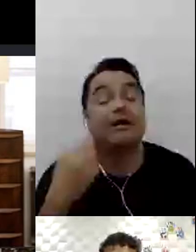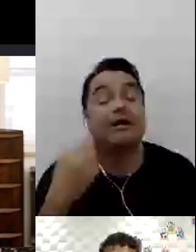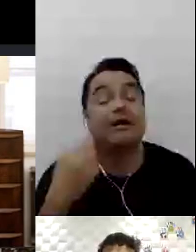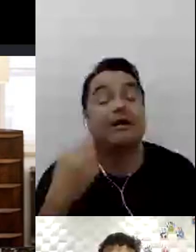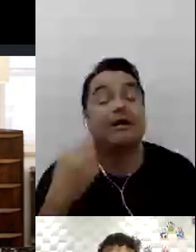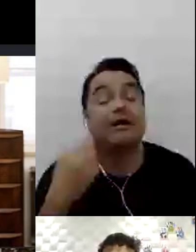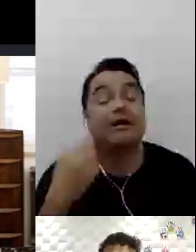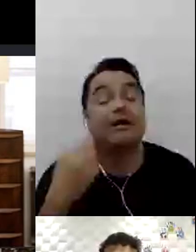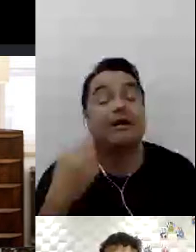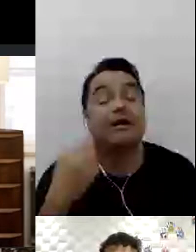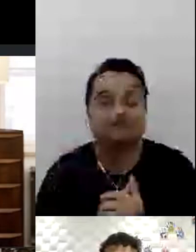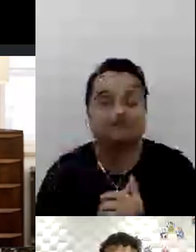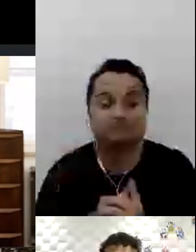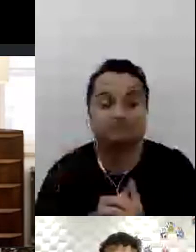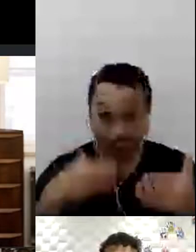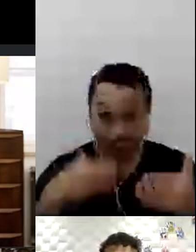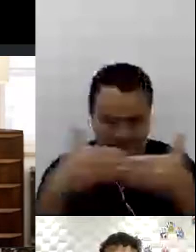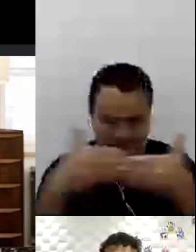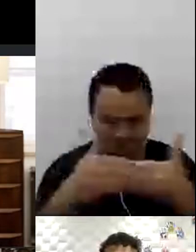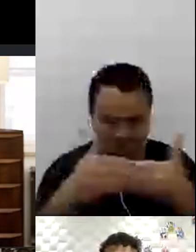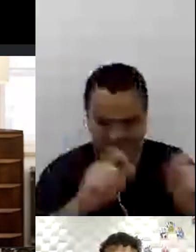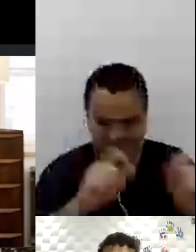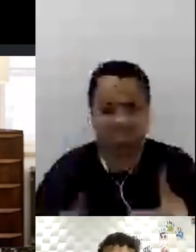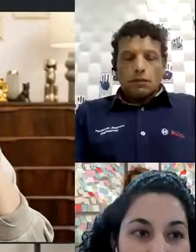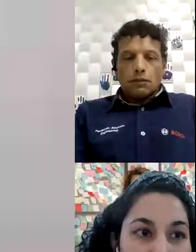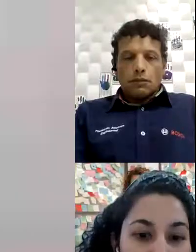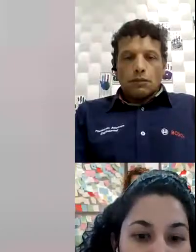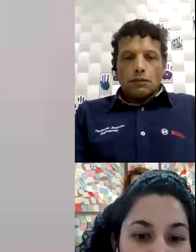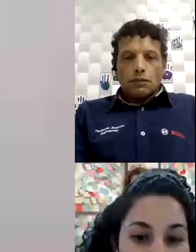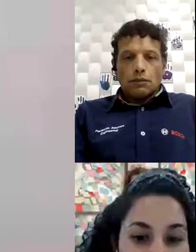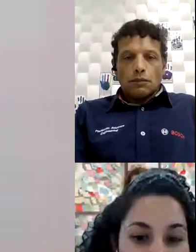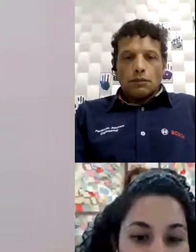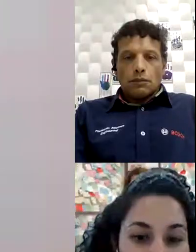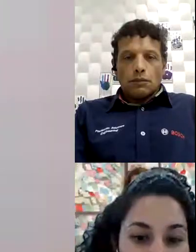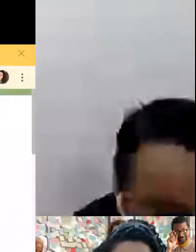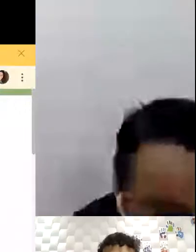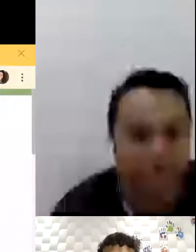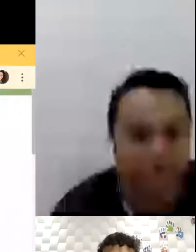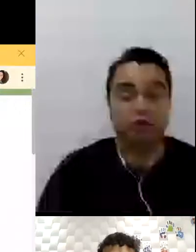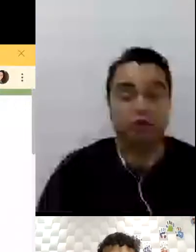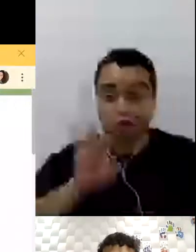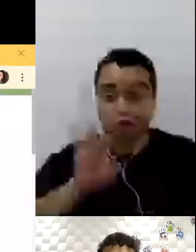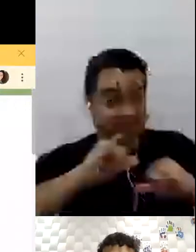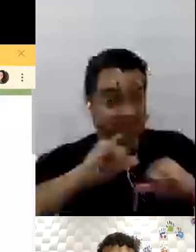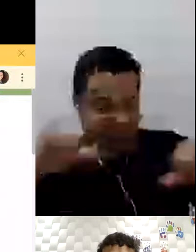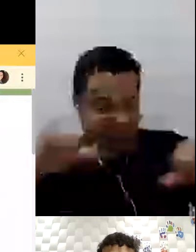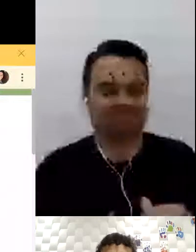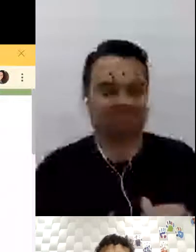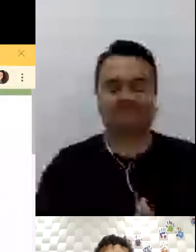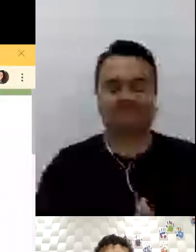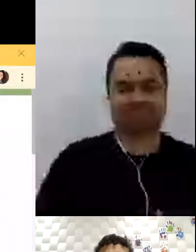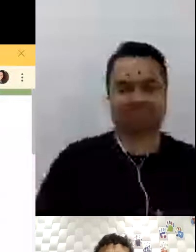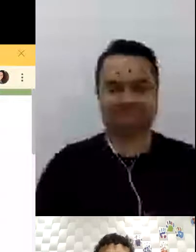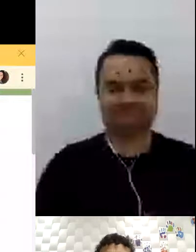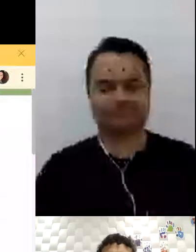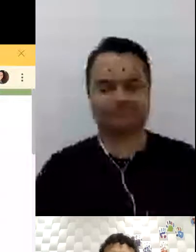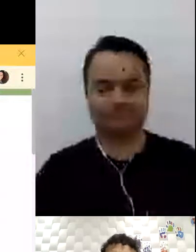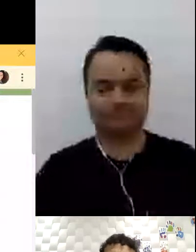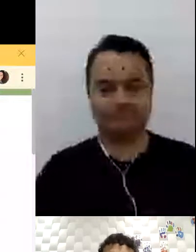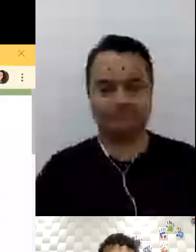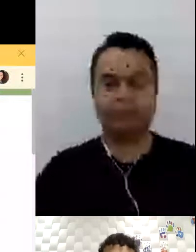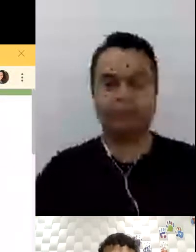vocês, eu vou compartilhar aqui minha tela só para reforçar alguns recadinhos para vocês. Pessoal, então,